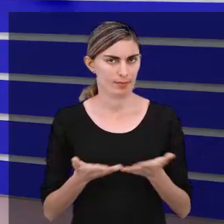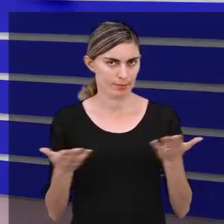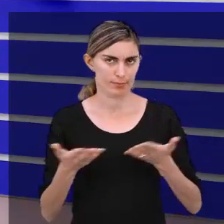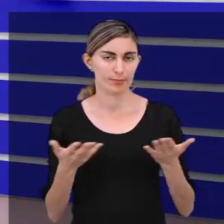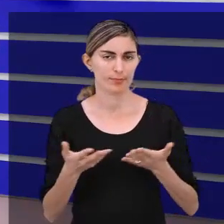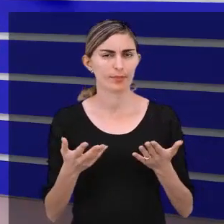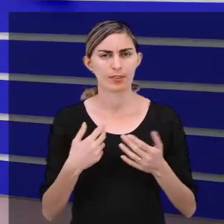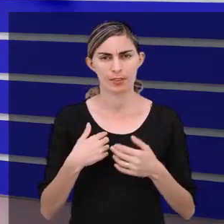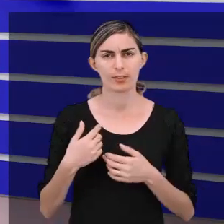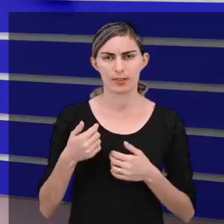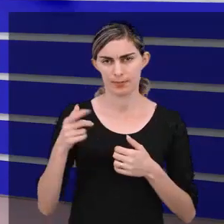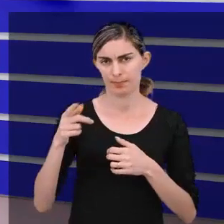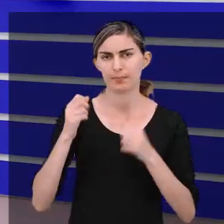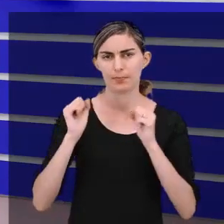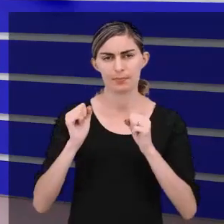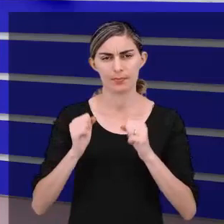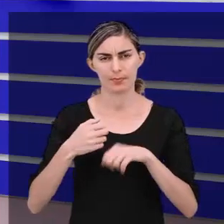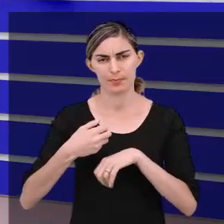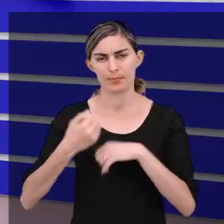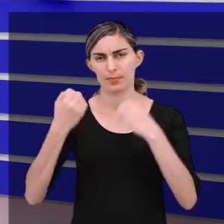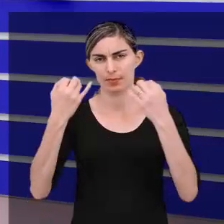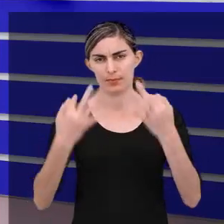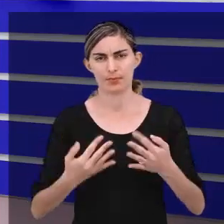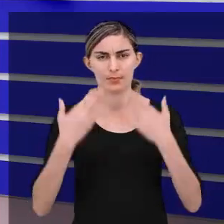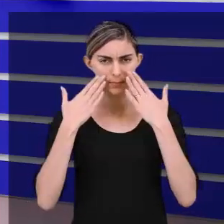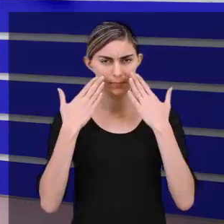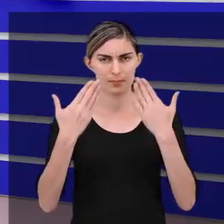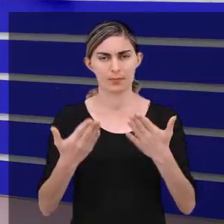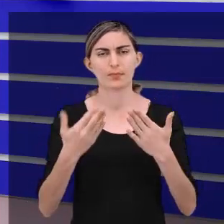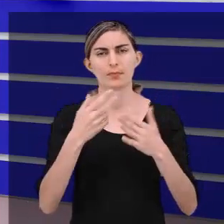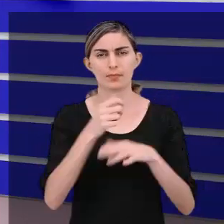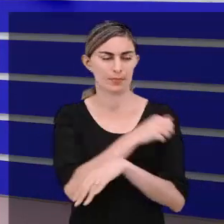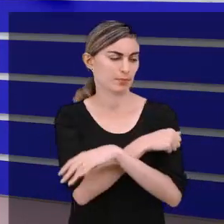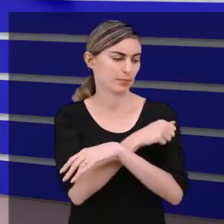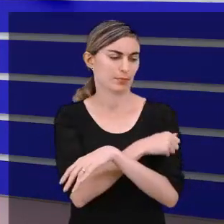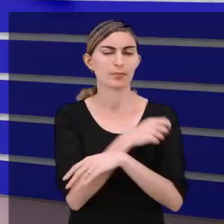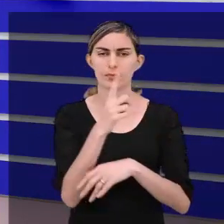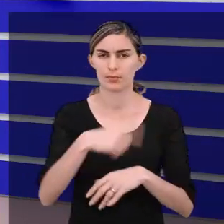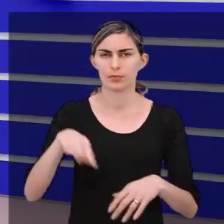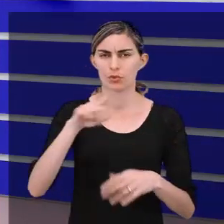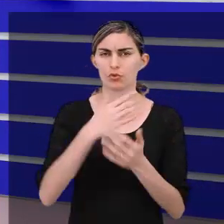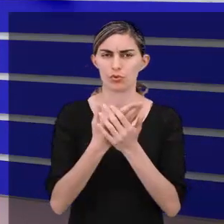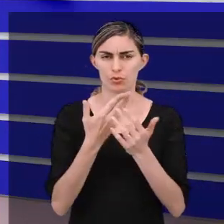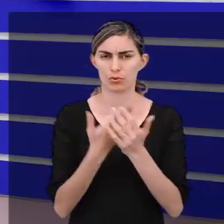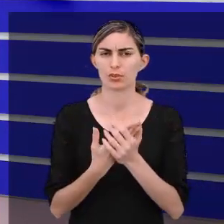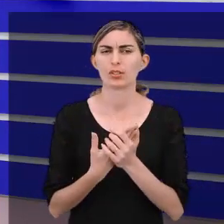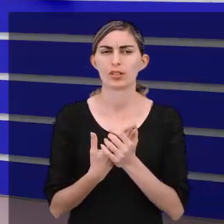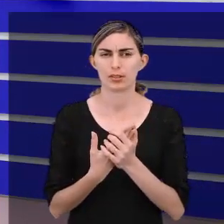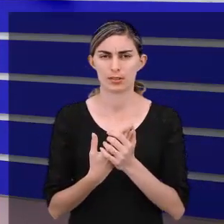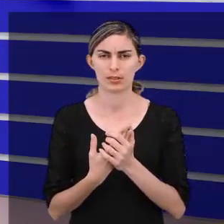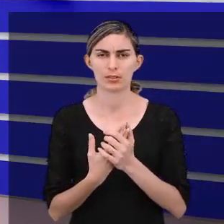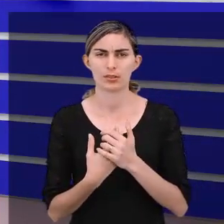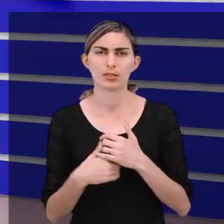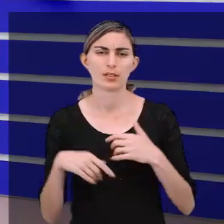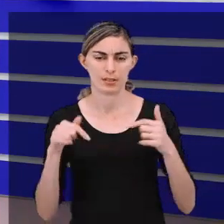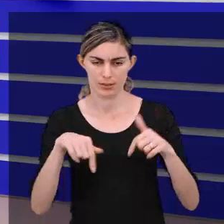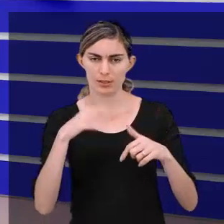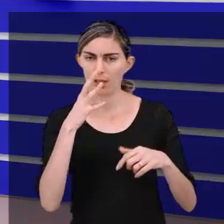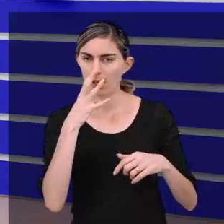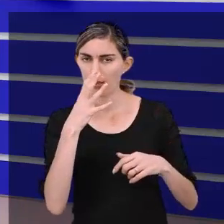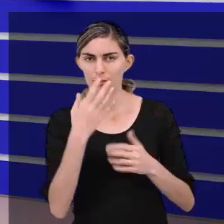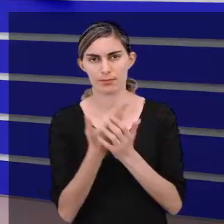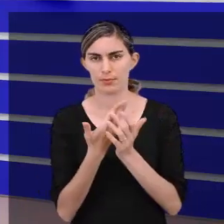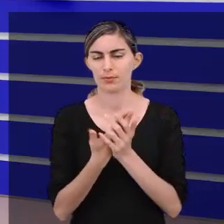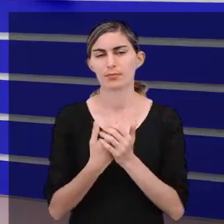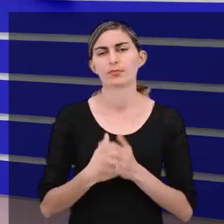Agora eu passo a palavra para você se apresentar um pouco aos alunos, aos estudantes que estão aqui assistindo essa